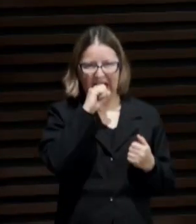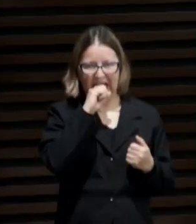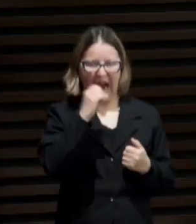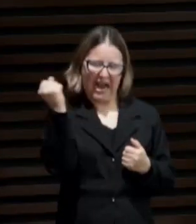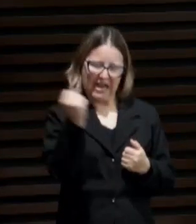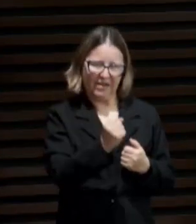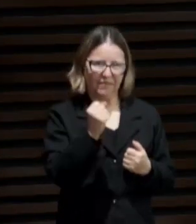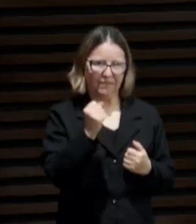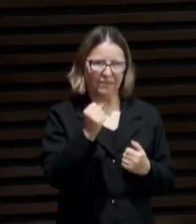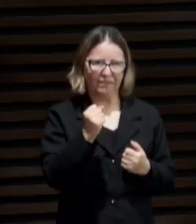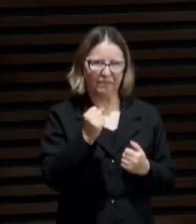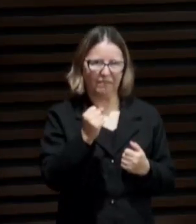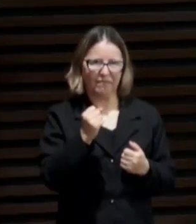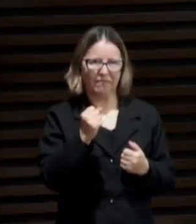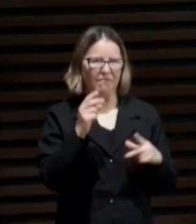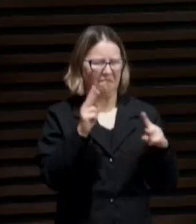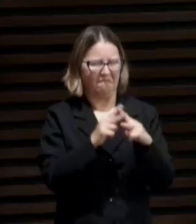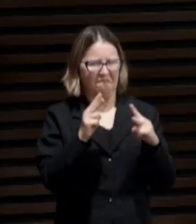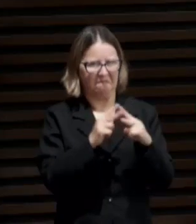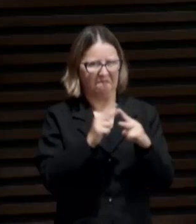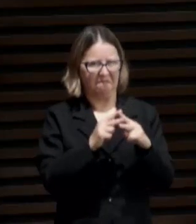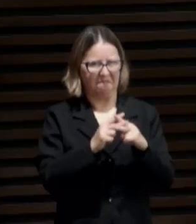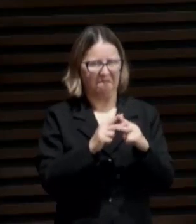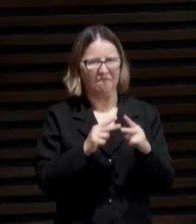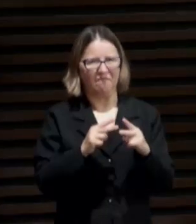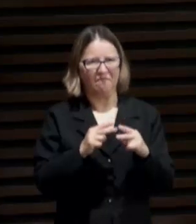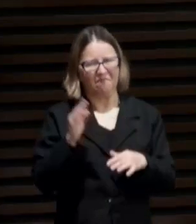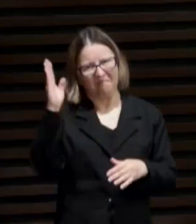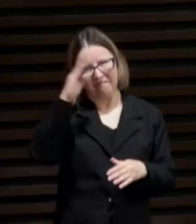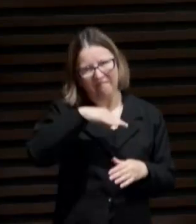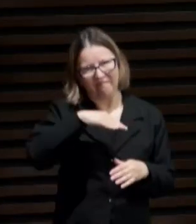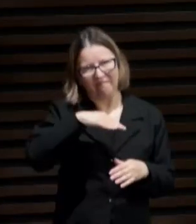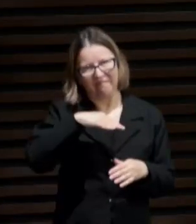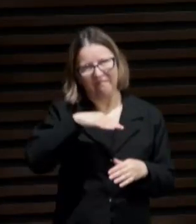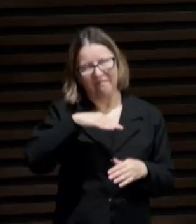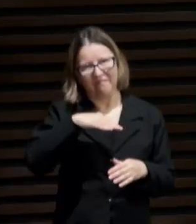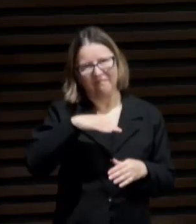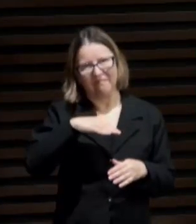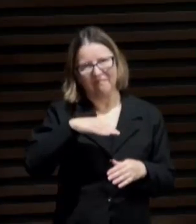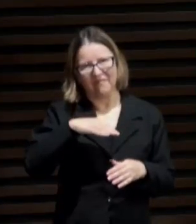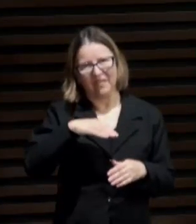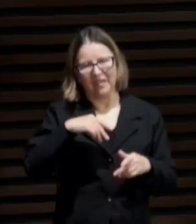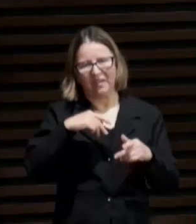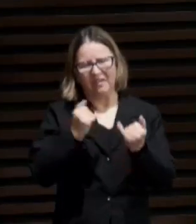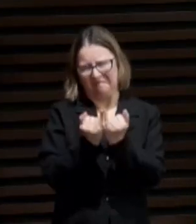homicídio, contenda, dolo, malignidade, sendo